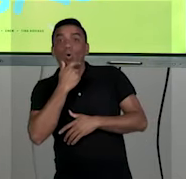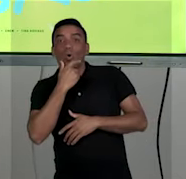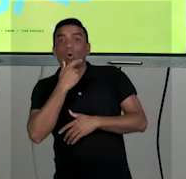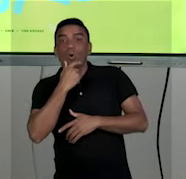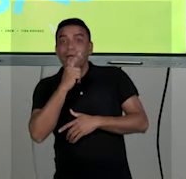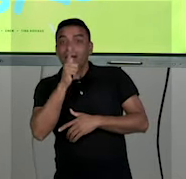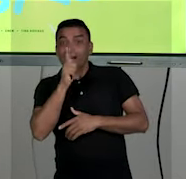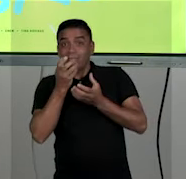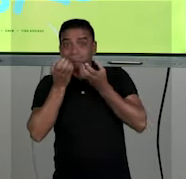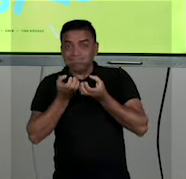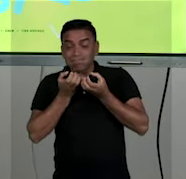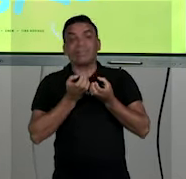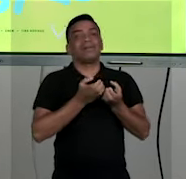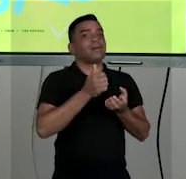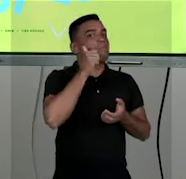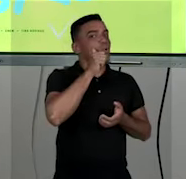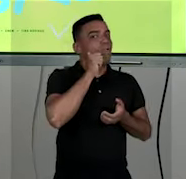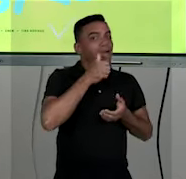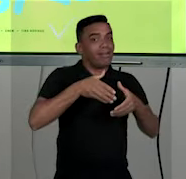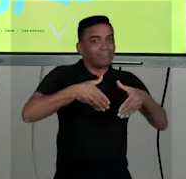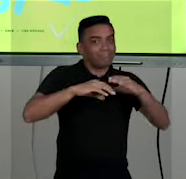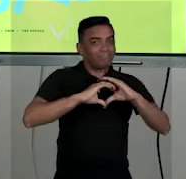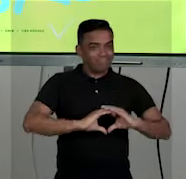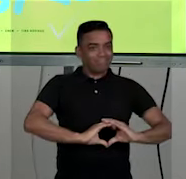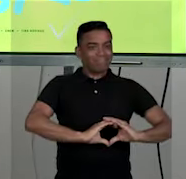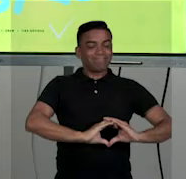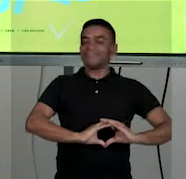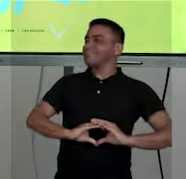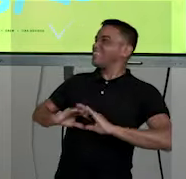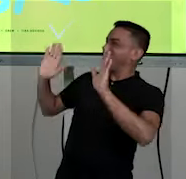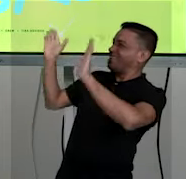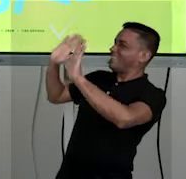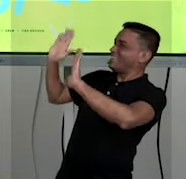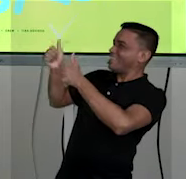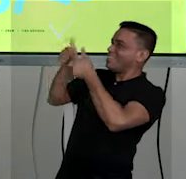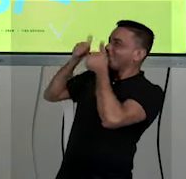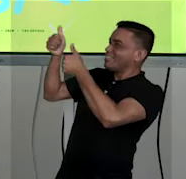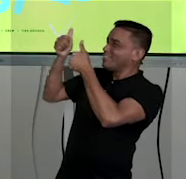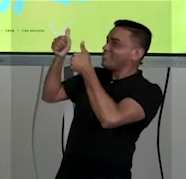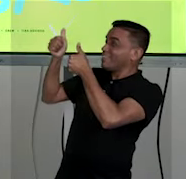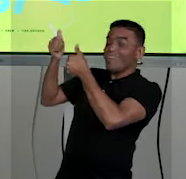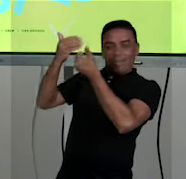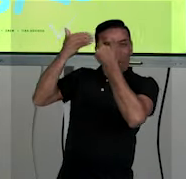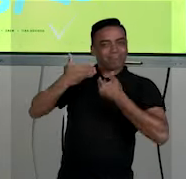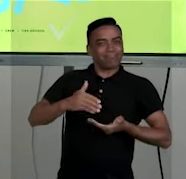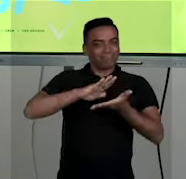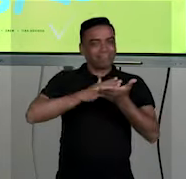e feminino. Quem está aqui comigo hoje é o Hermes. Oi, Hermes, tudo bom?